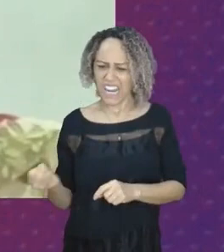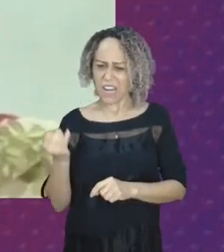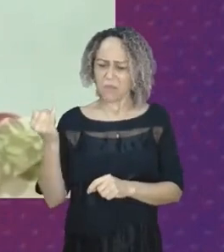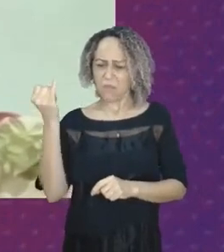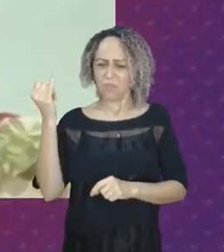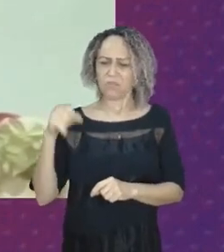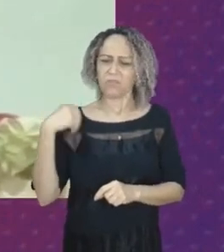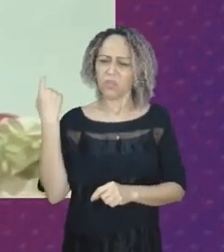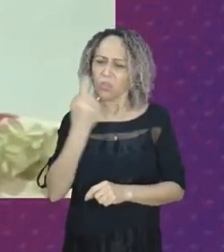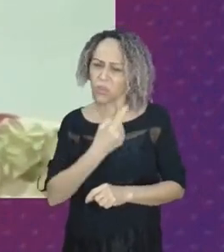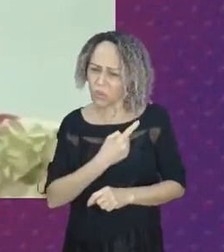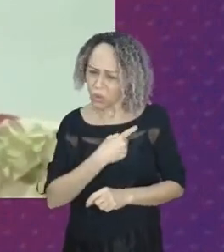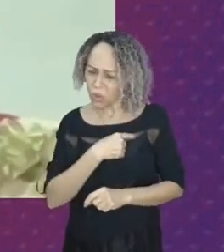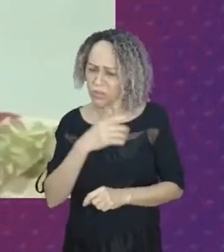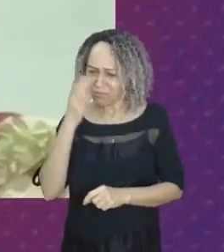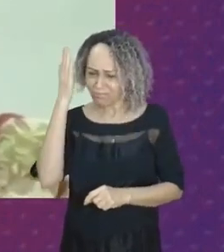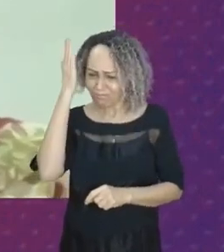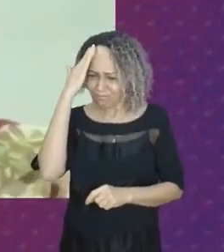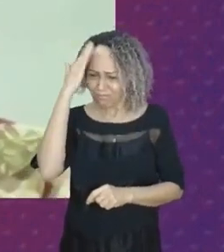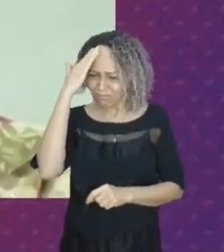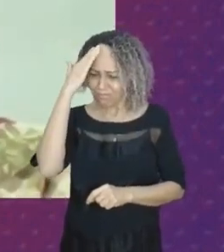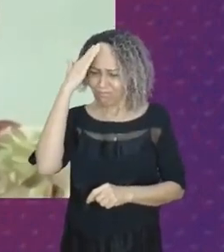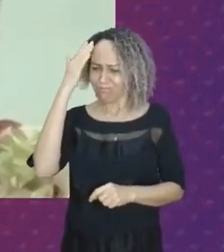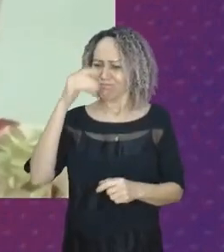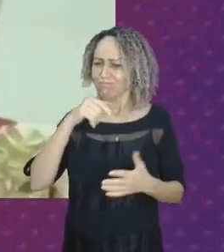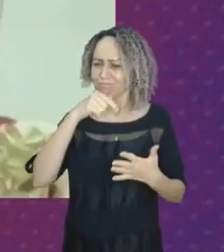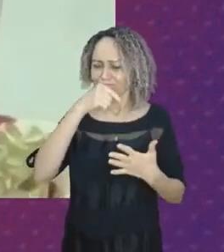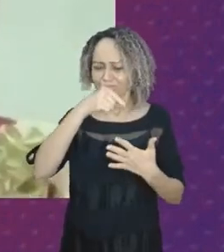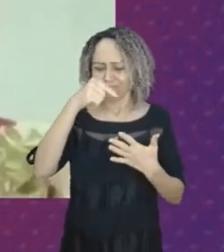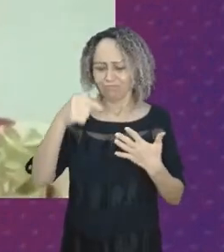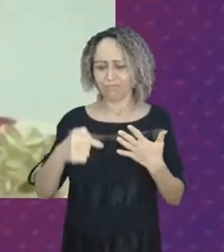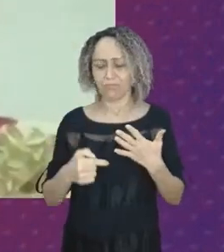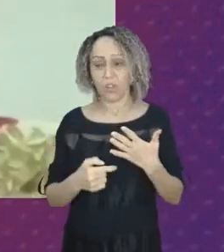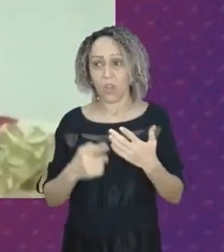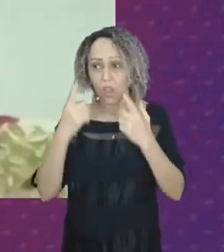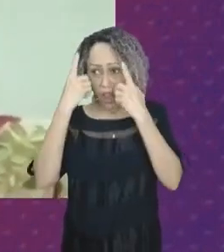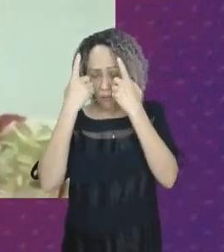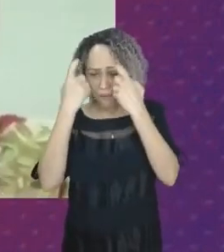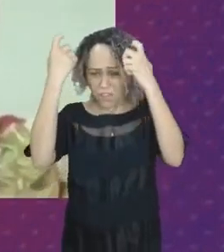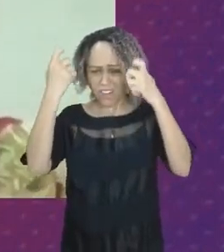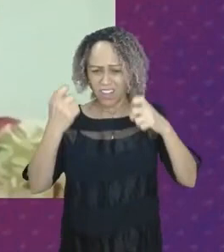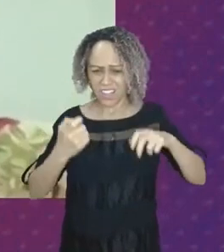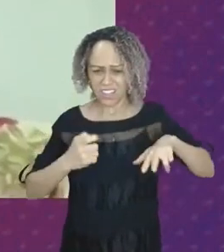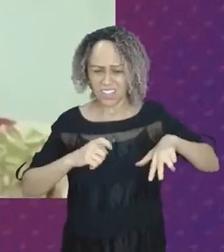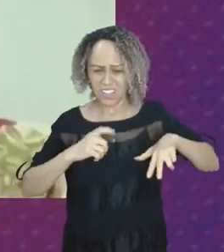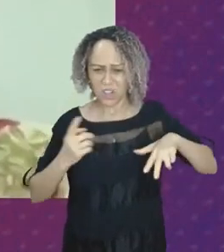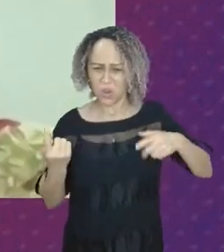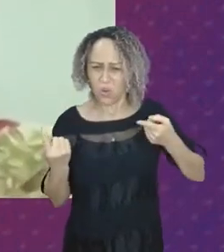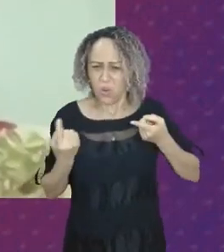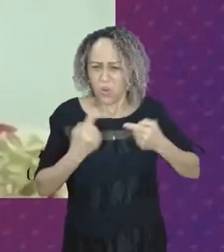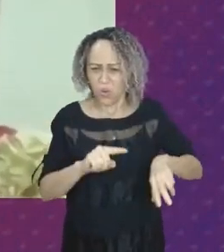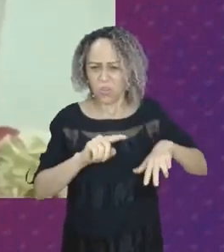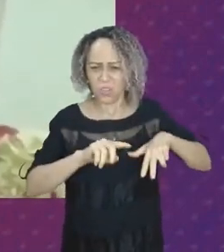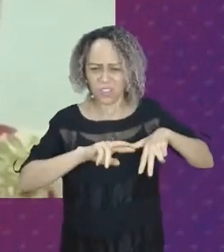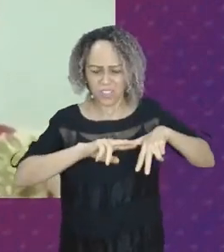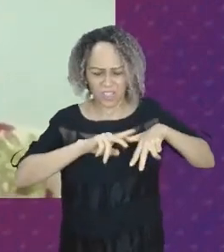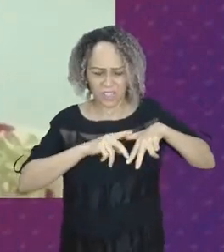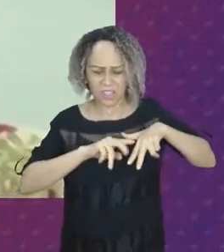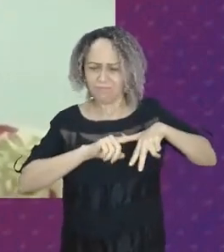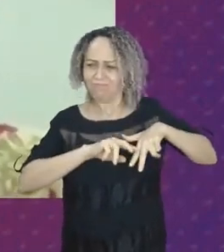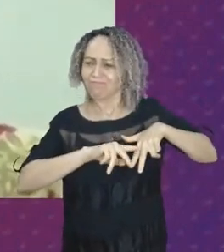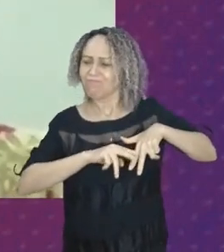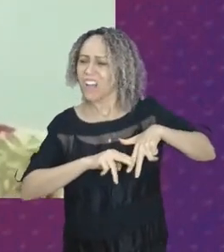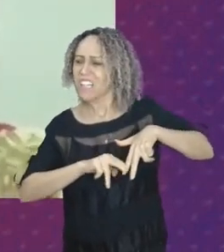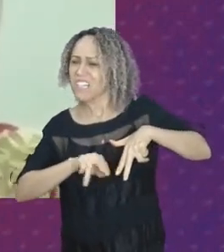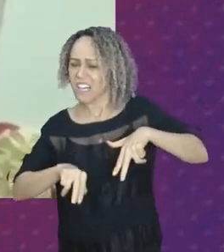nós ressaltarmos. A violência de gênero ou sexista é um problema que atinge milhões de